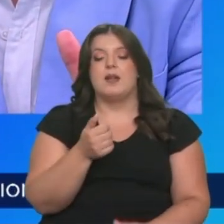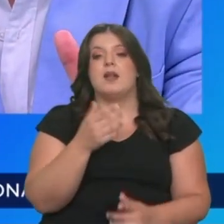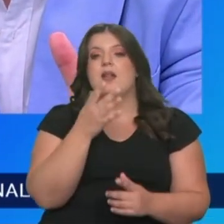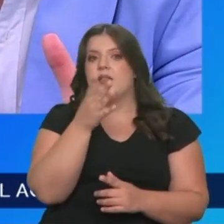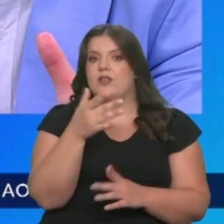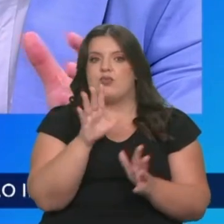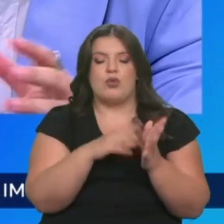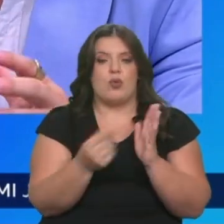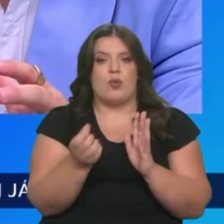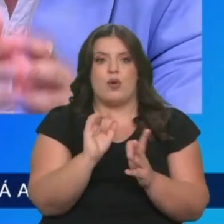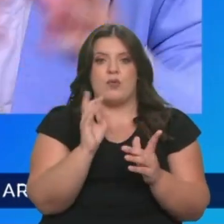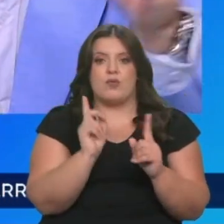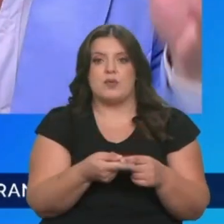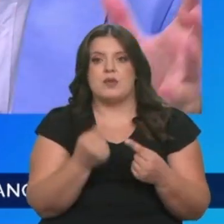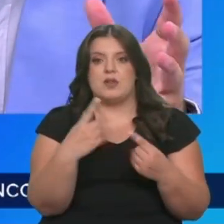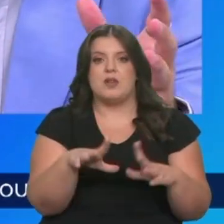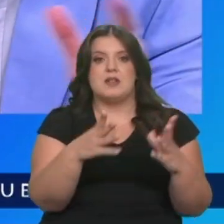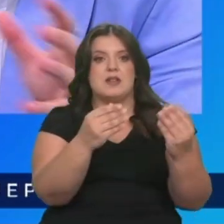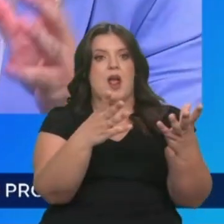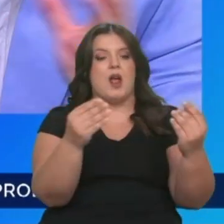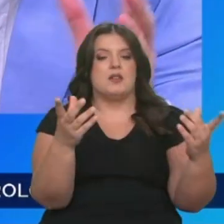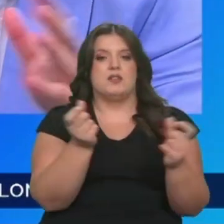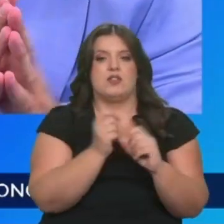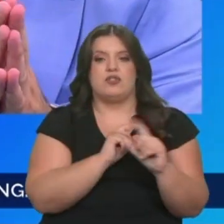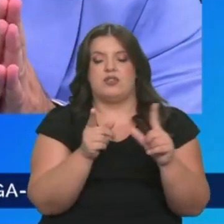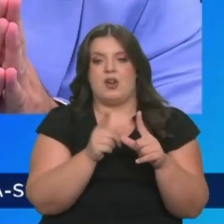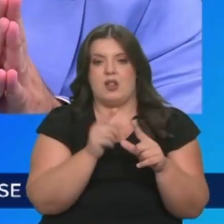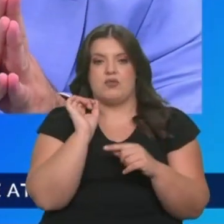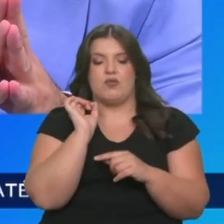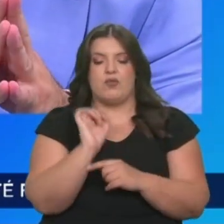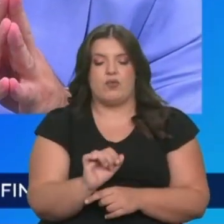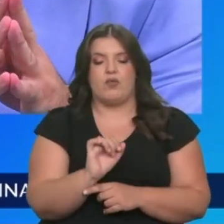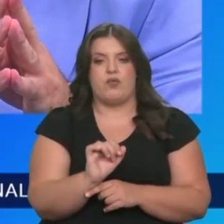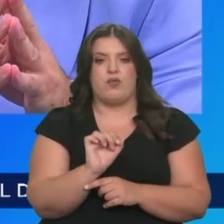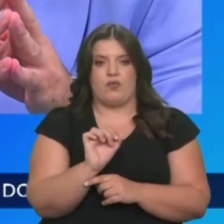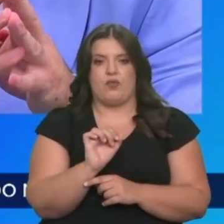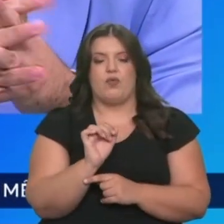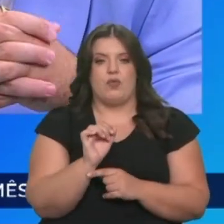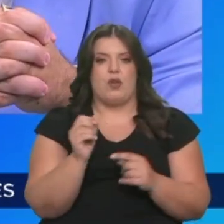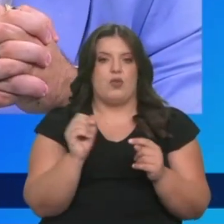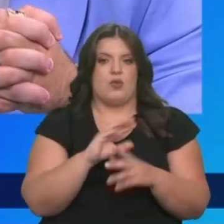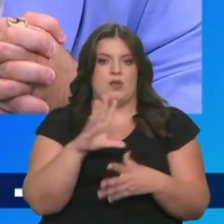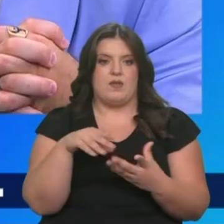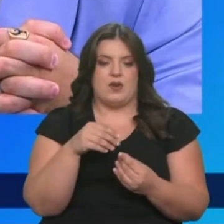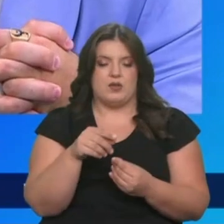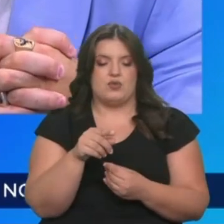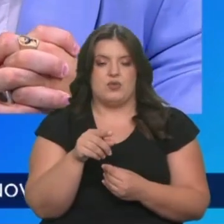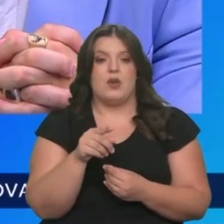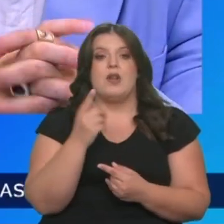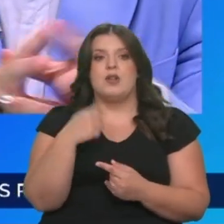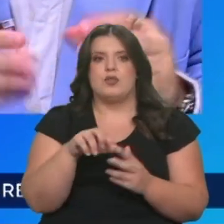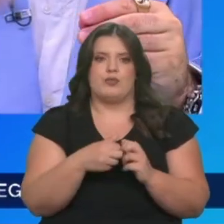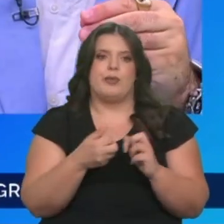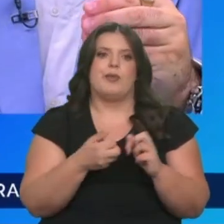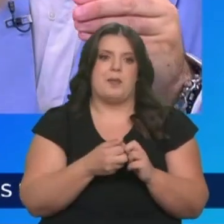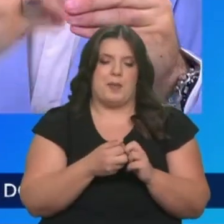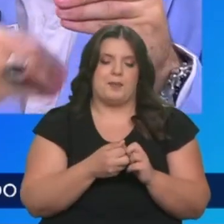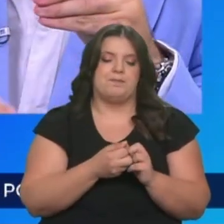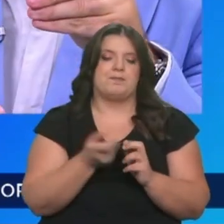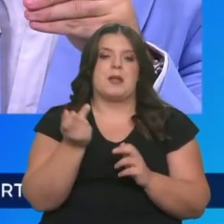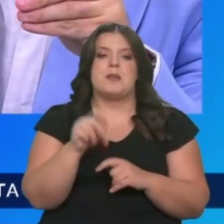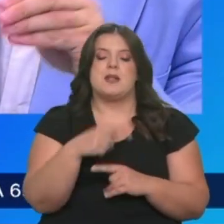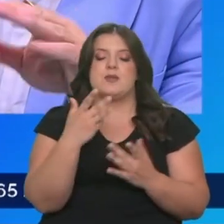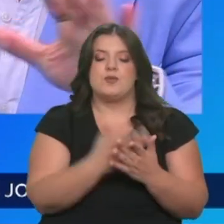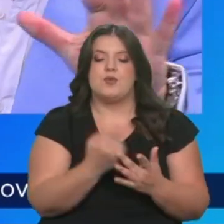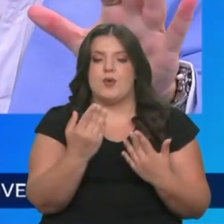da formação do universo, nós tínhamos tantas estrelas nas galáxias do universo. Isto tem sido um problema. Aparece agora um